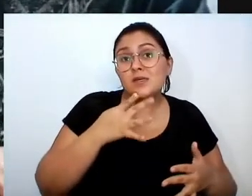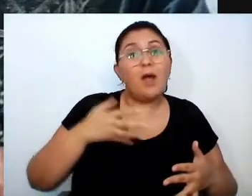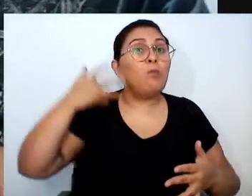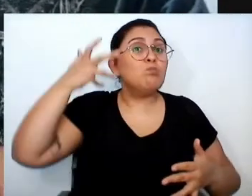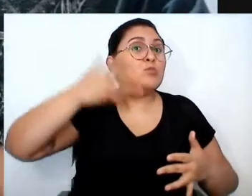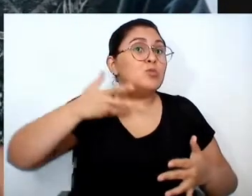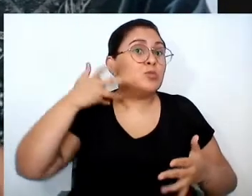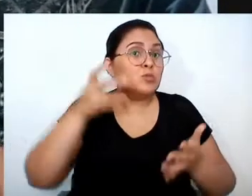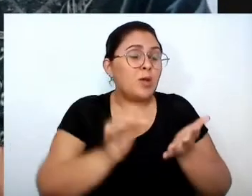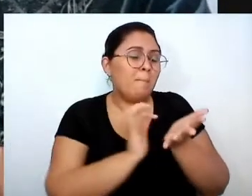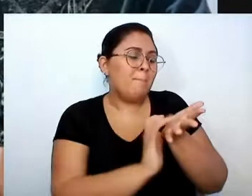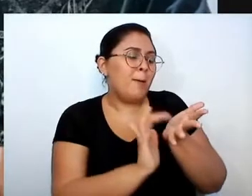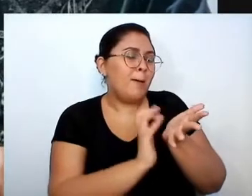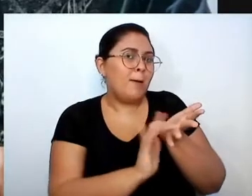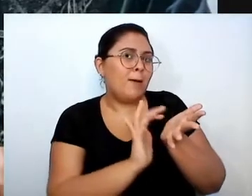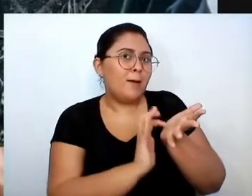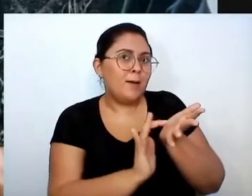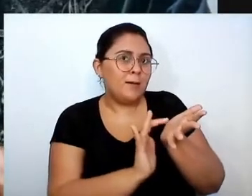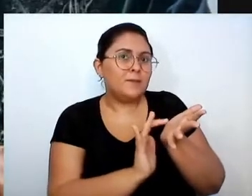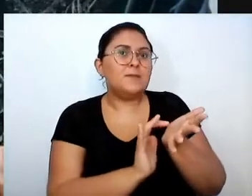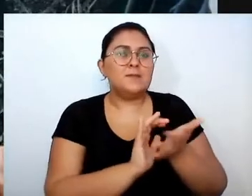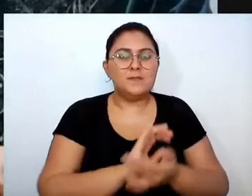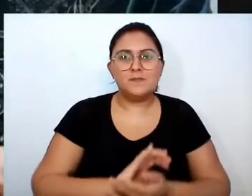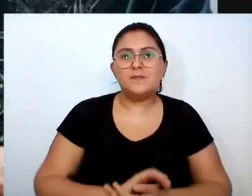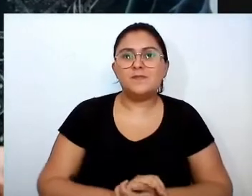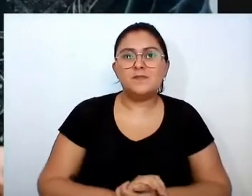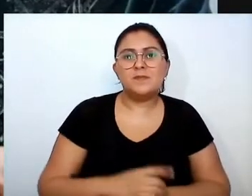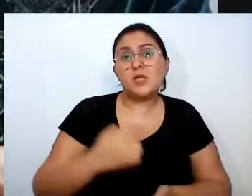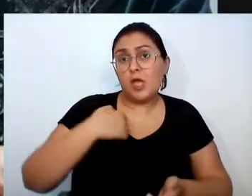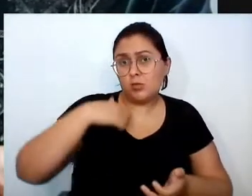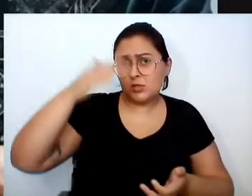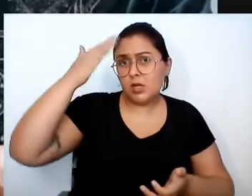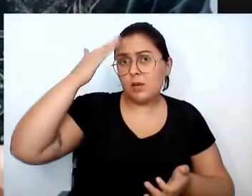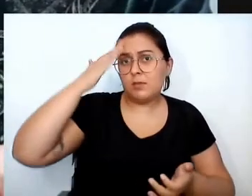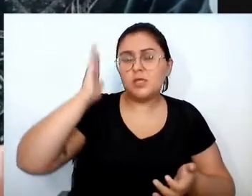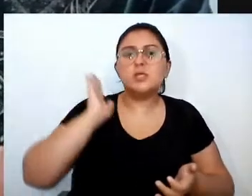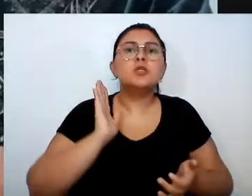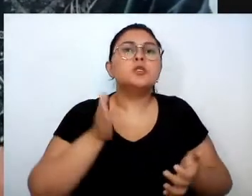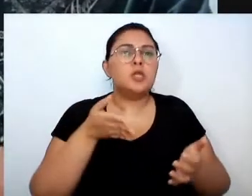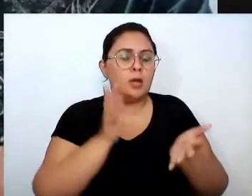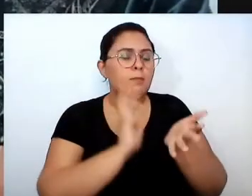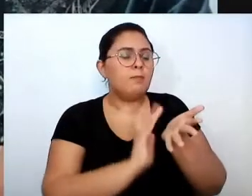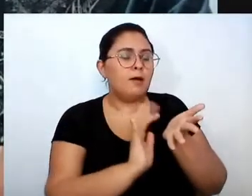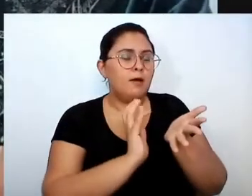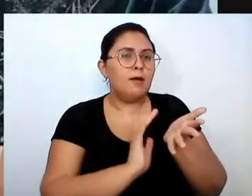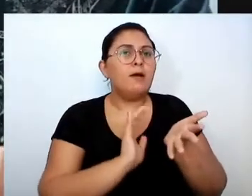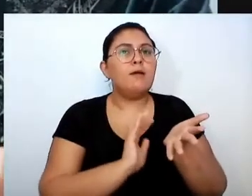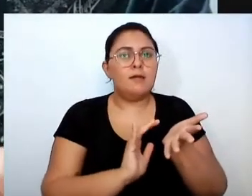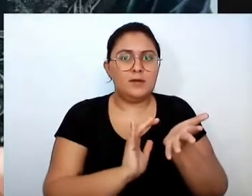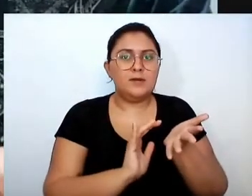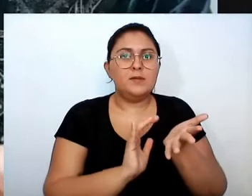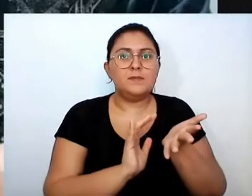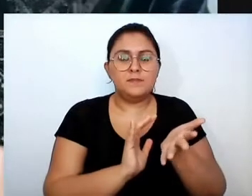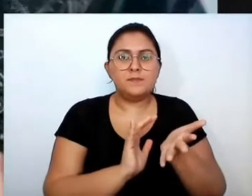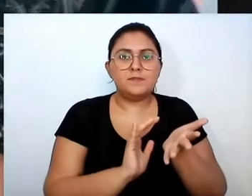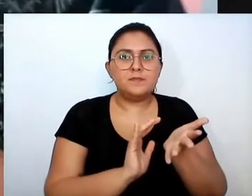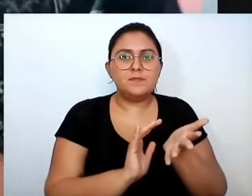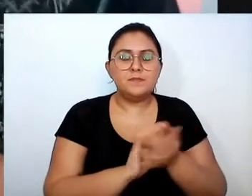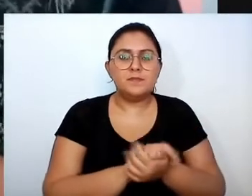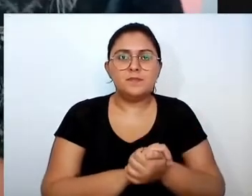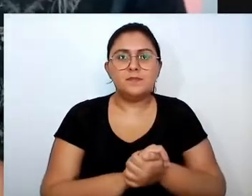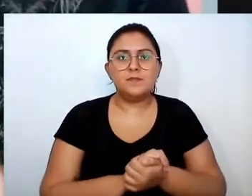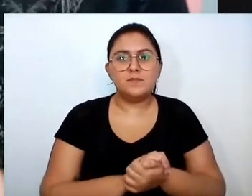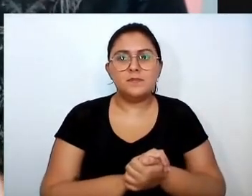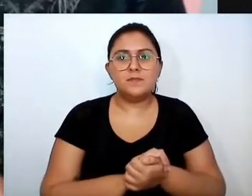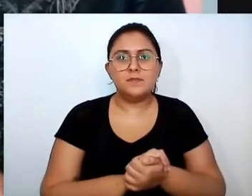que eu fui alfabetizado numa escola especializada, né, Sim. para cegos, na verdade,